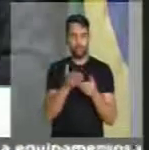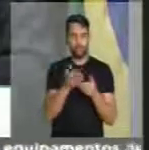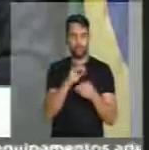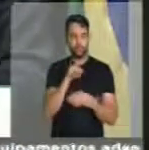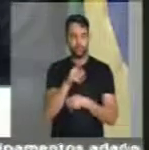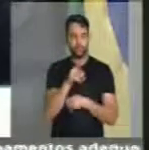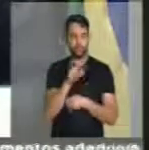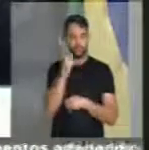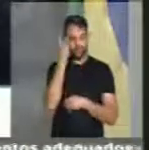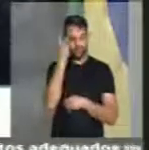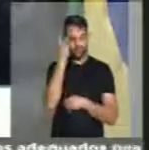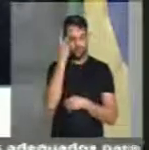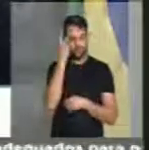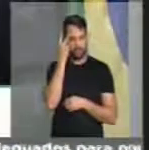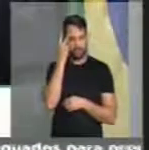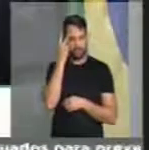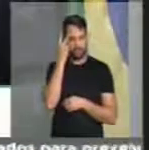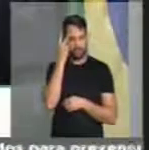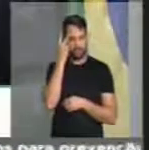São Paulo